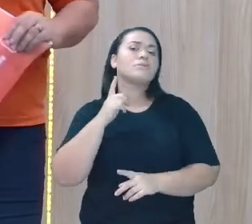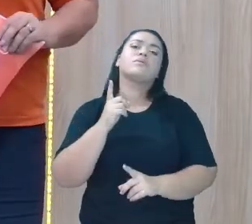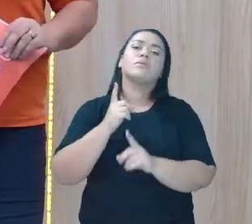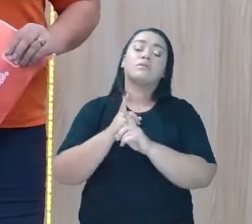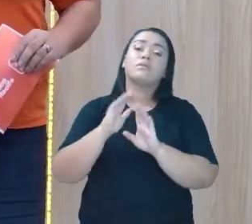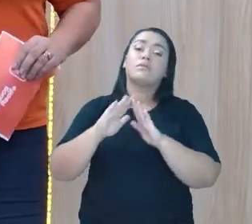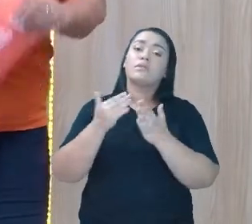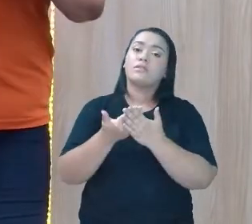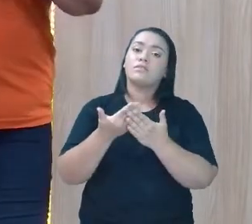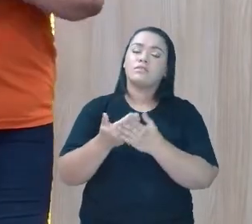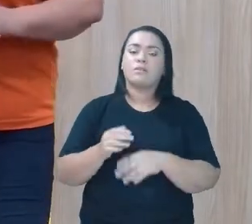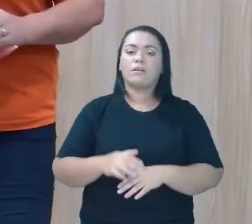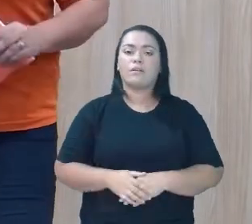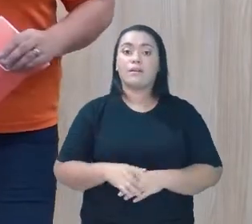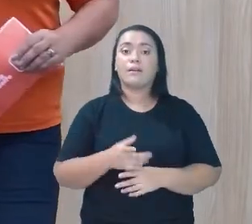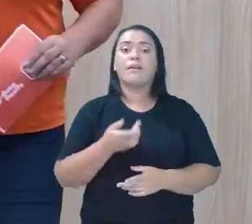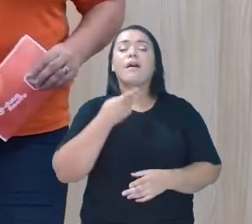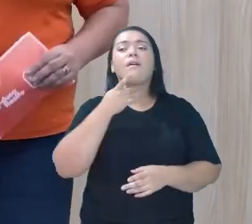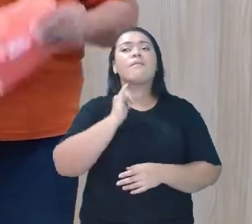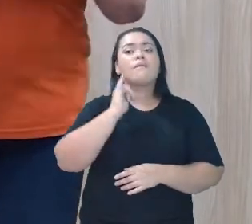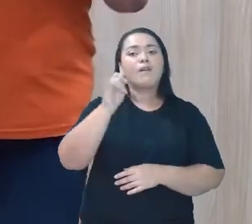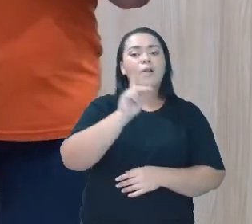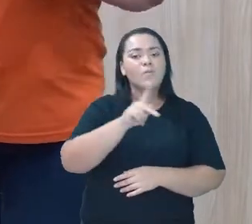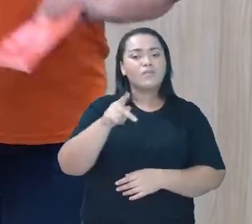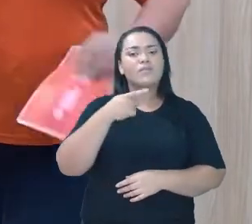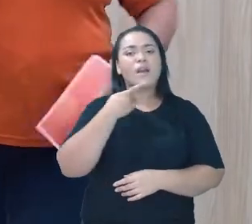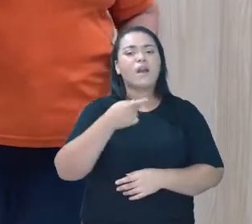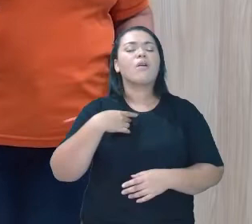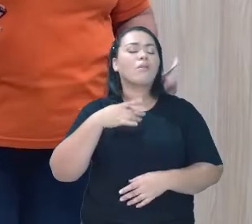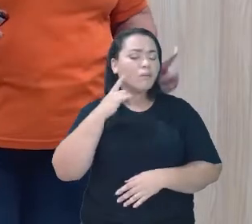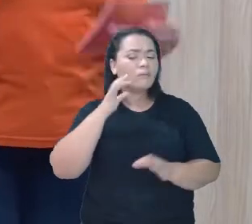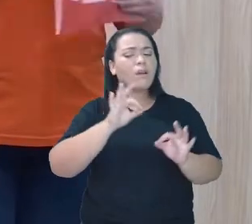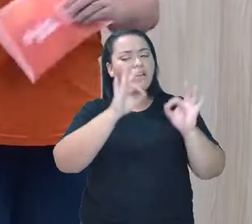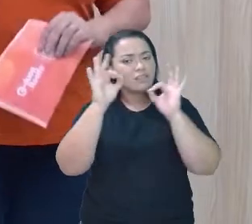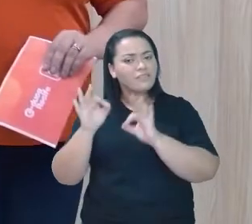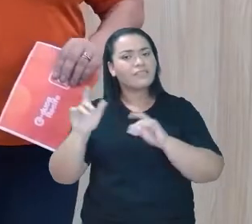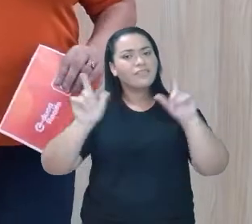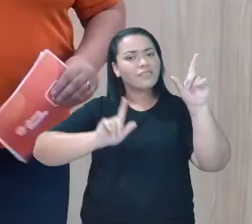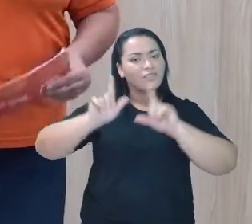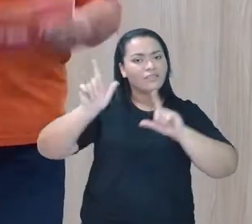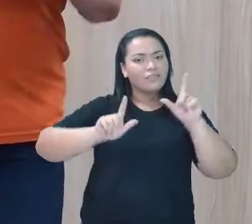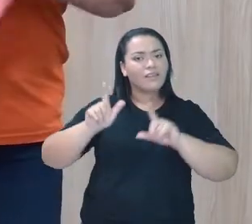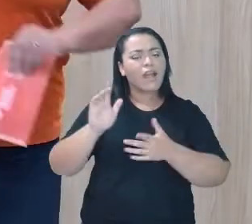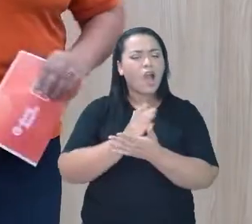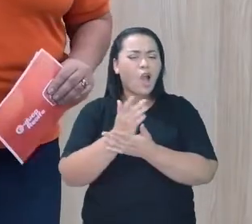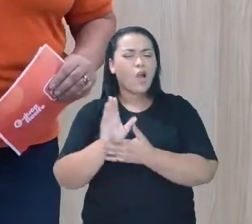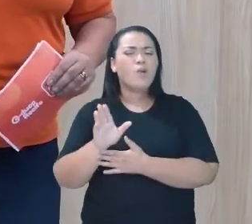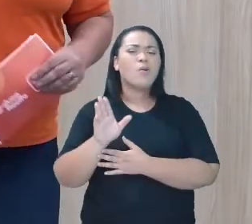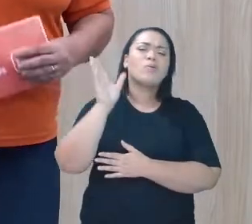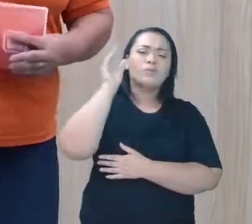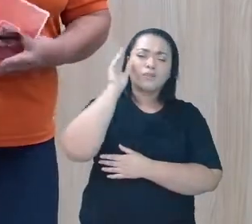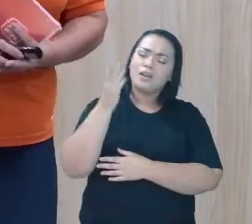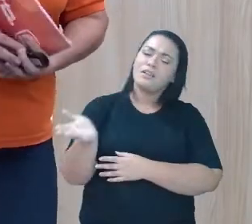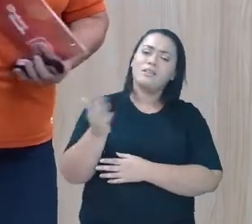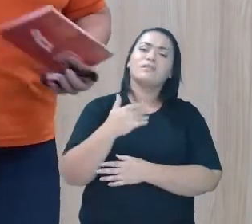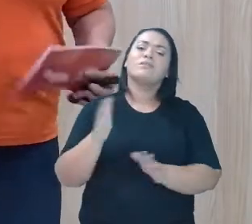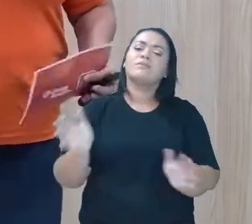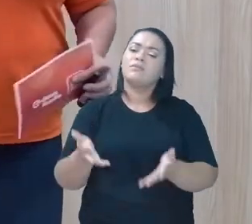assistindo a nossa aula, que está participando e dá aí para os colegas algumas curiosidades e incentiva a